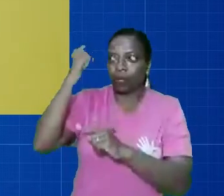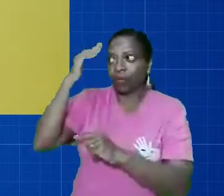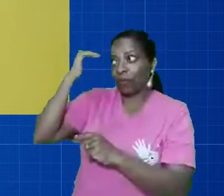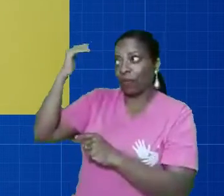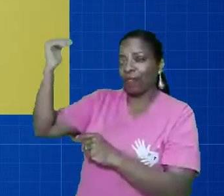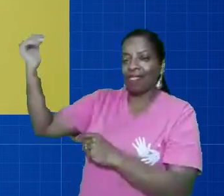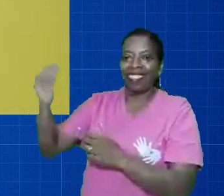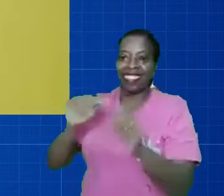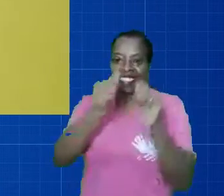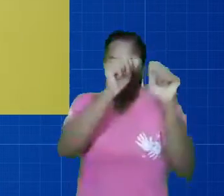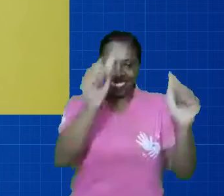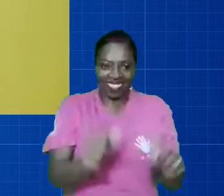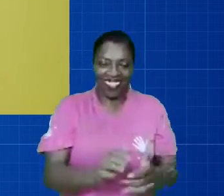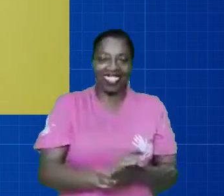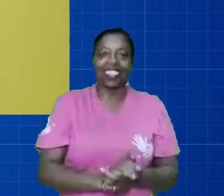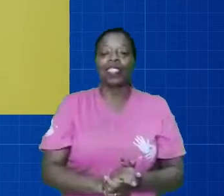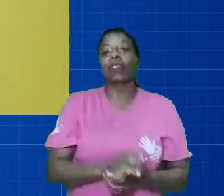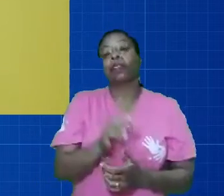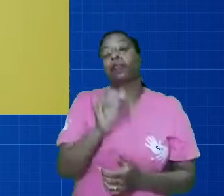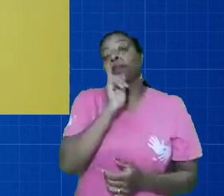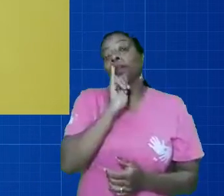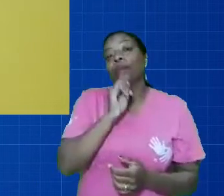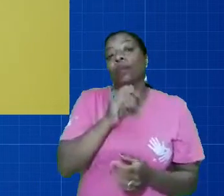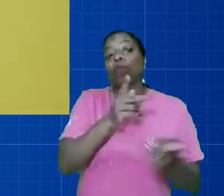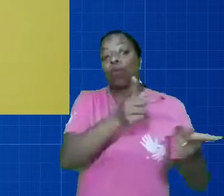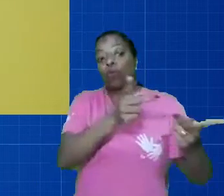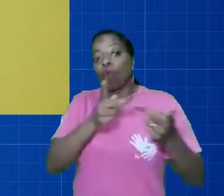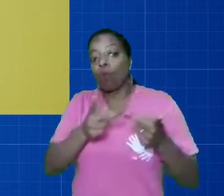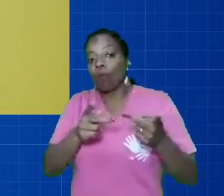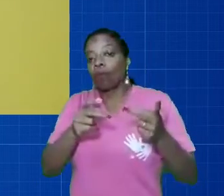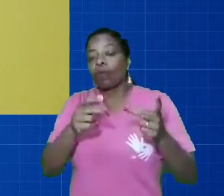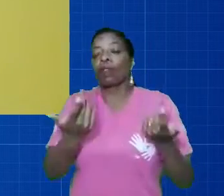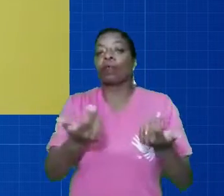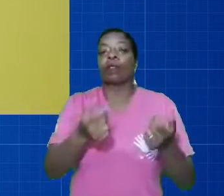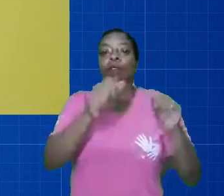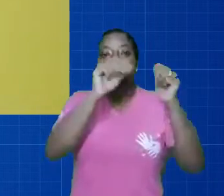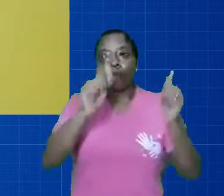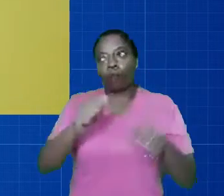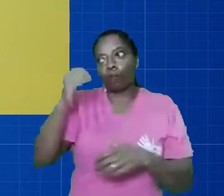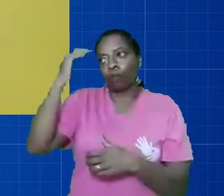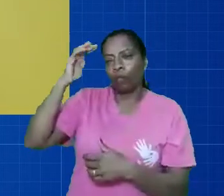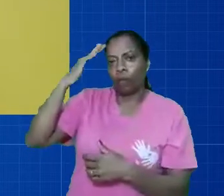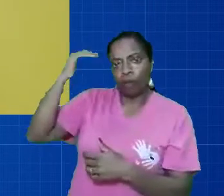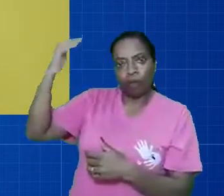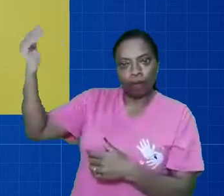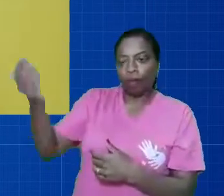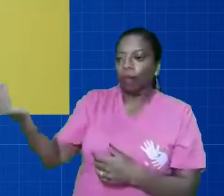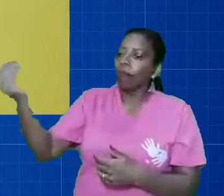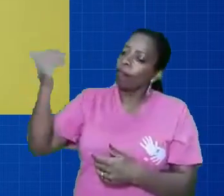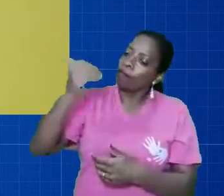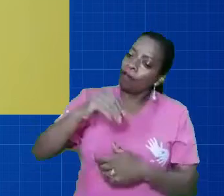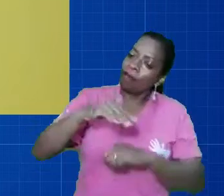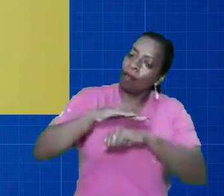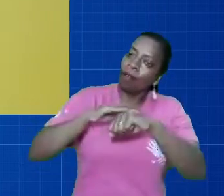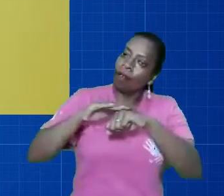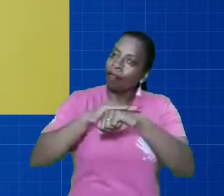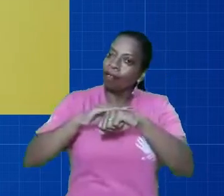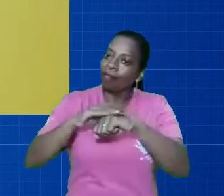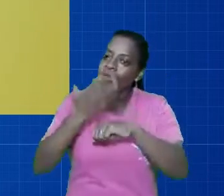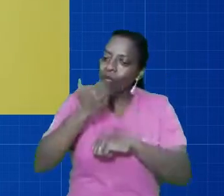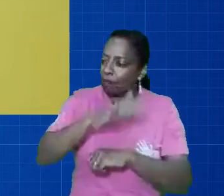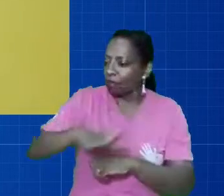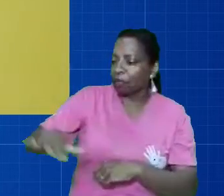para ir falar com as crianças lá na oficina de artes. Então, se era o curso de pintura, a gente convidava um pintor, se era curso